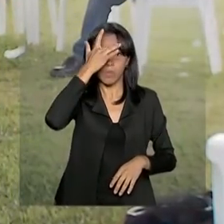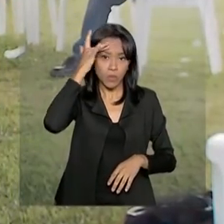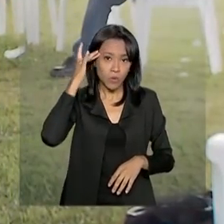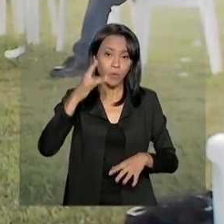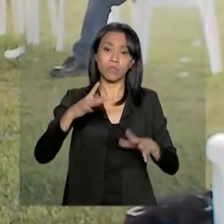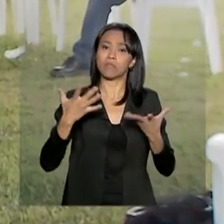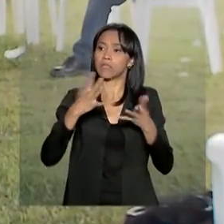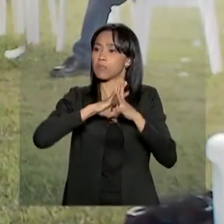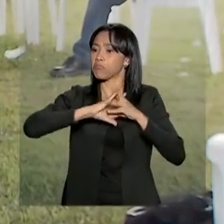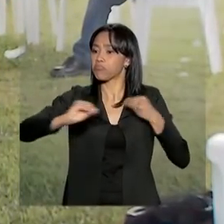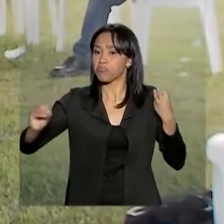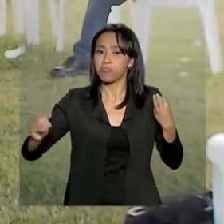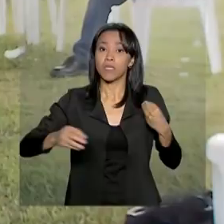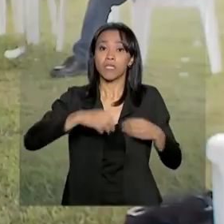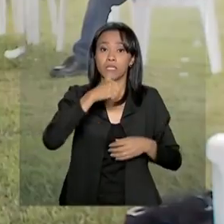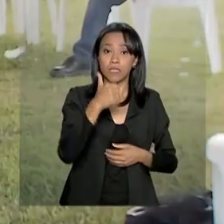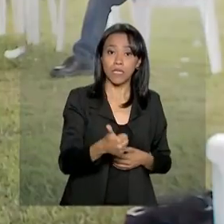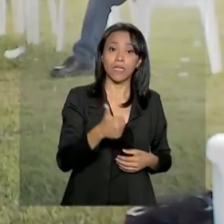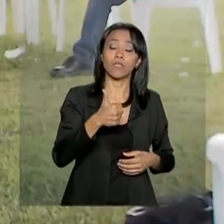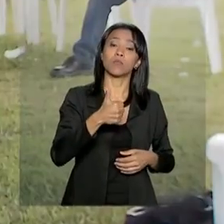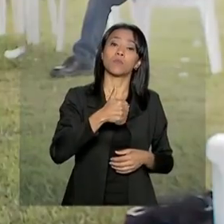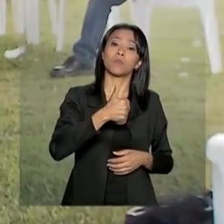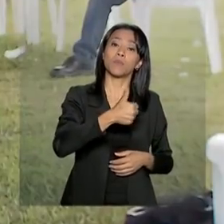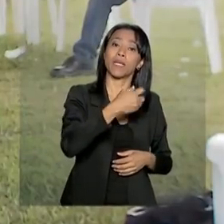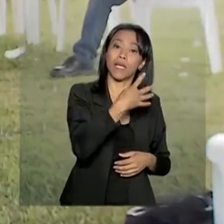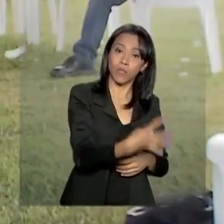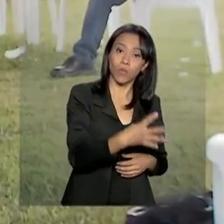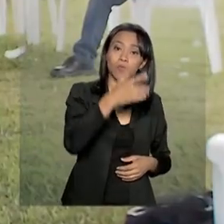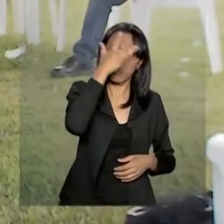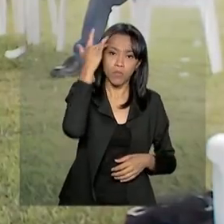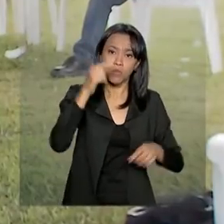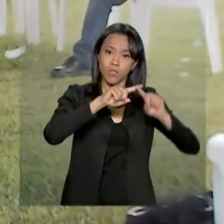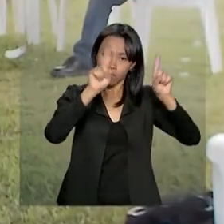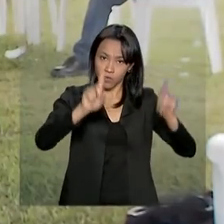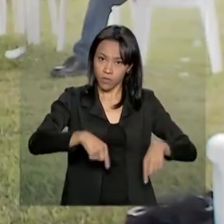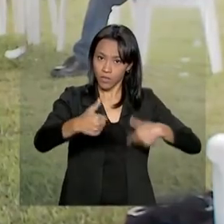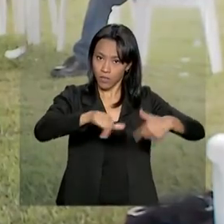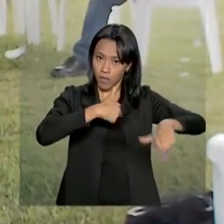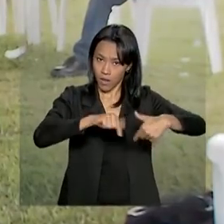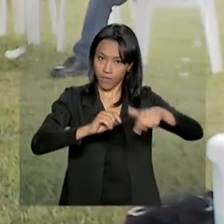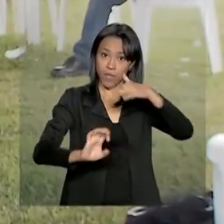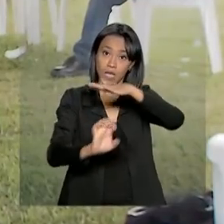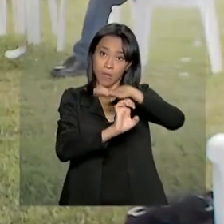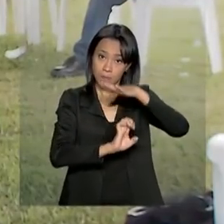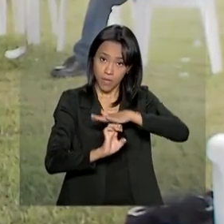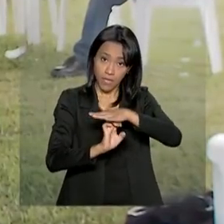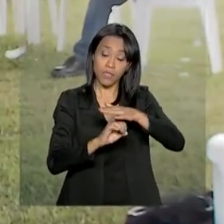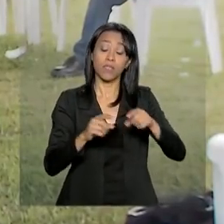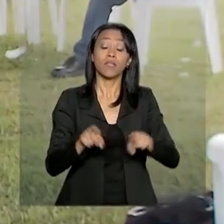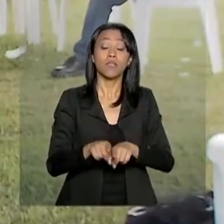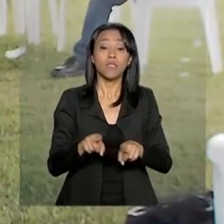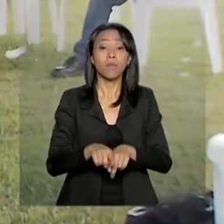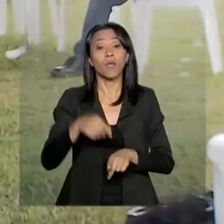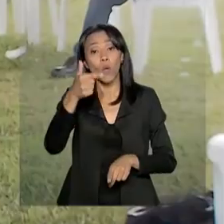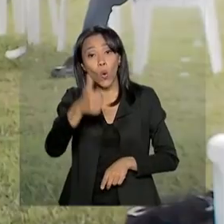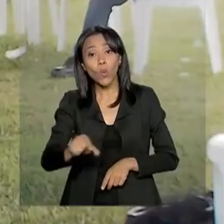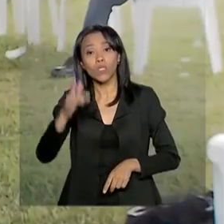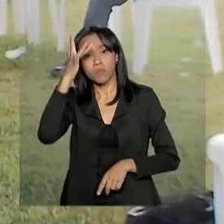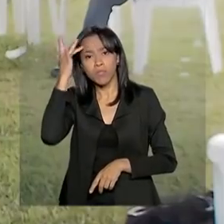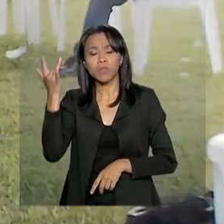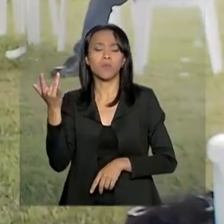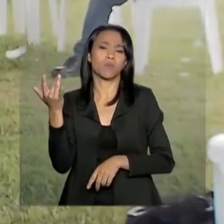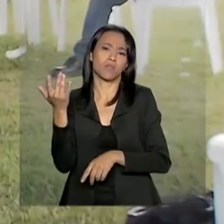dessas 114 são funcionários da Vale e 174 eram terceirizados da Vale ou pessoas